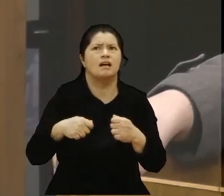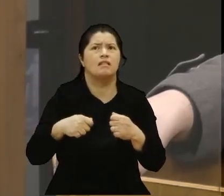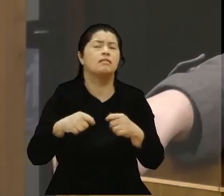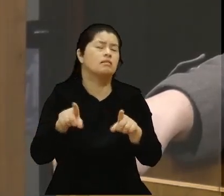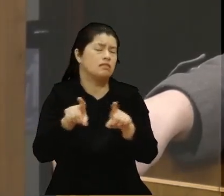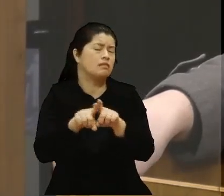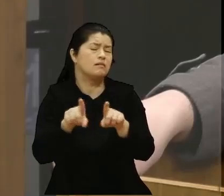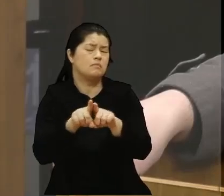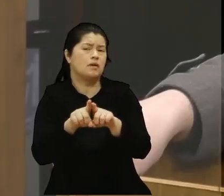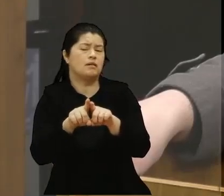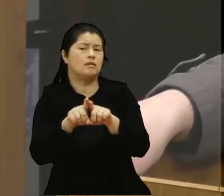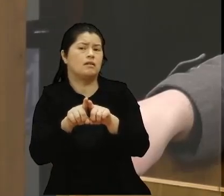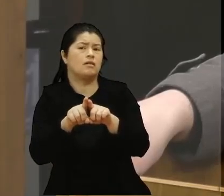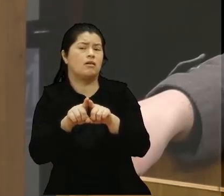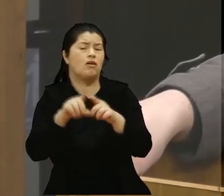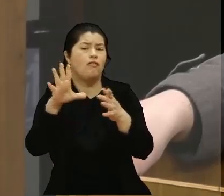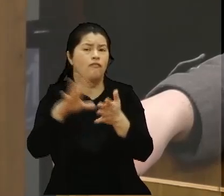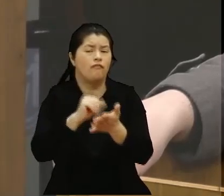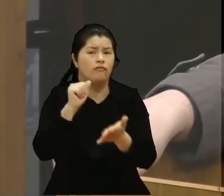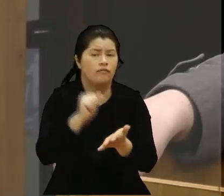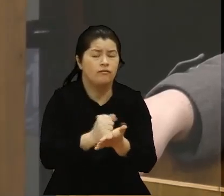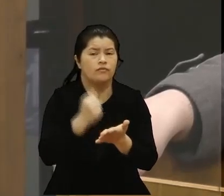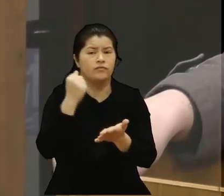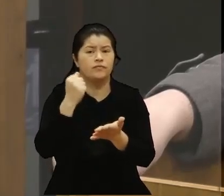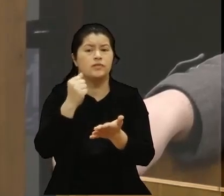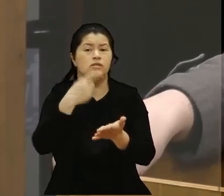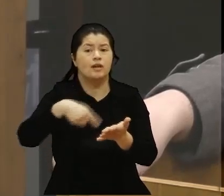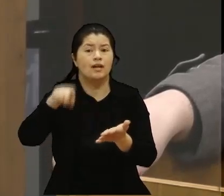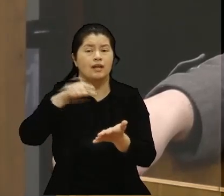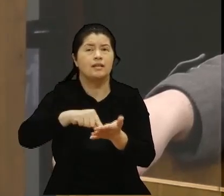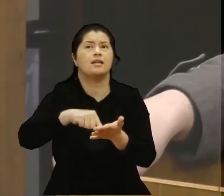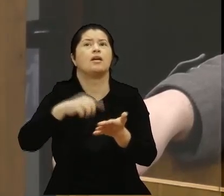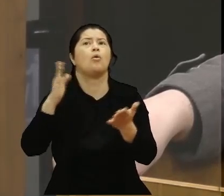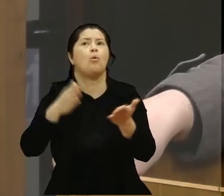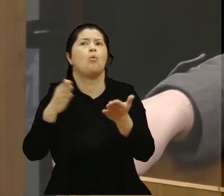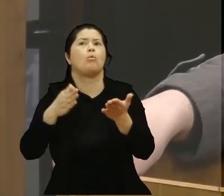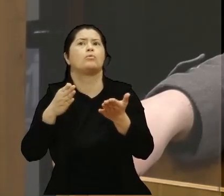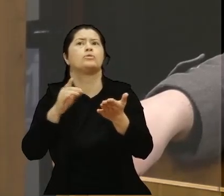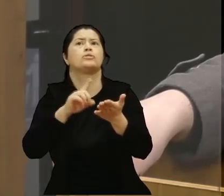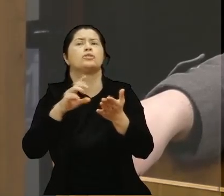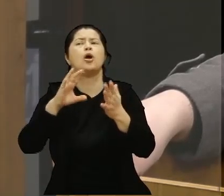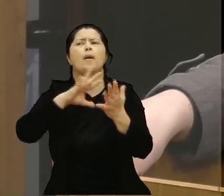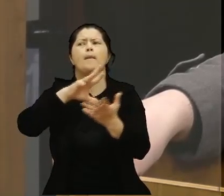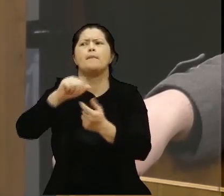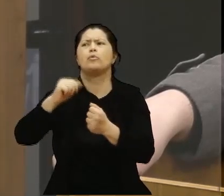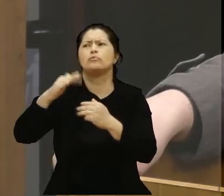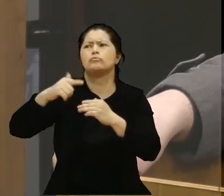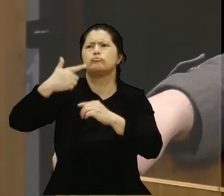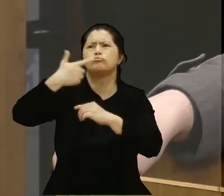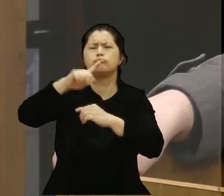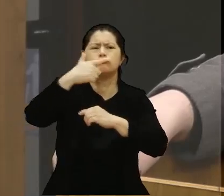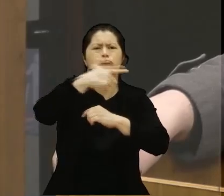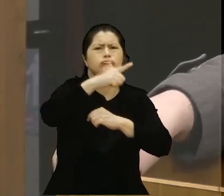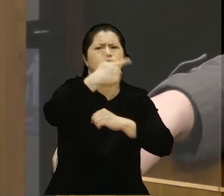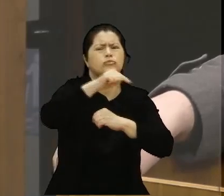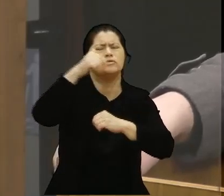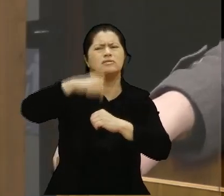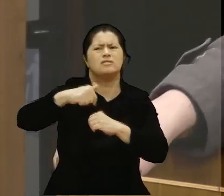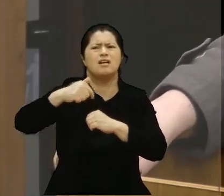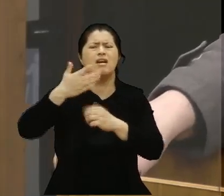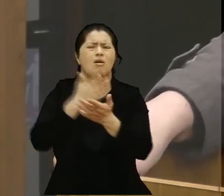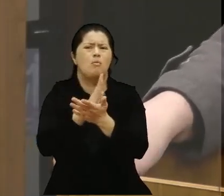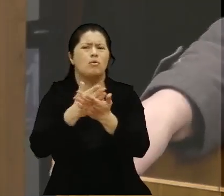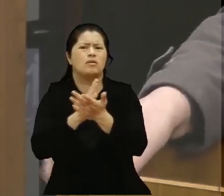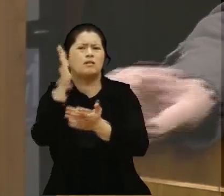para os argentinos ingressarem. E veja que é uma crise tão grande que o Trump está fazendo, né, no mundo afora, está incomodando tanto a esquerda aqui no Brasil, que